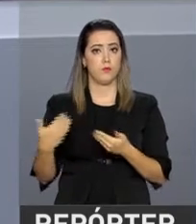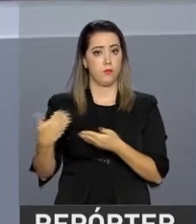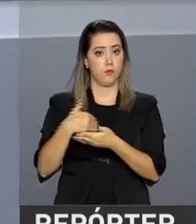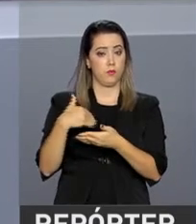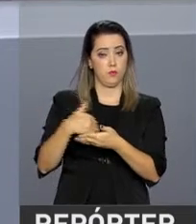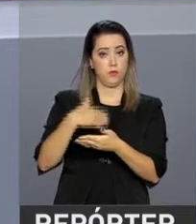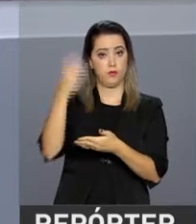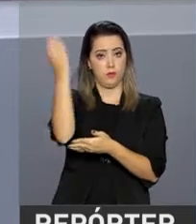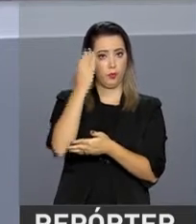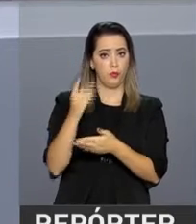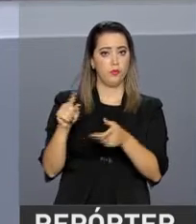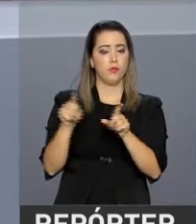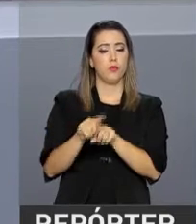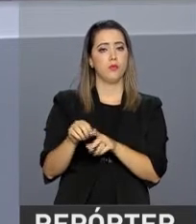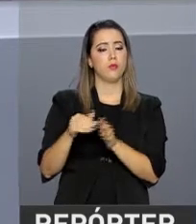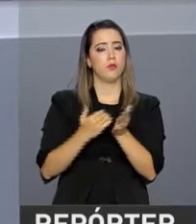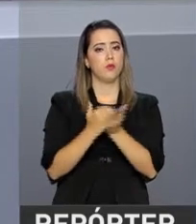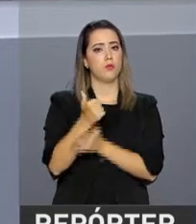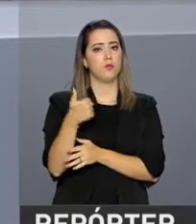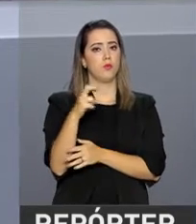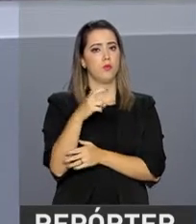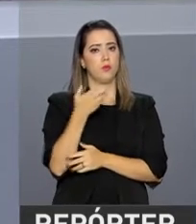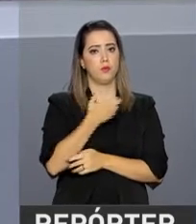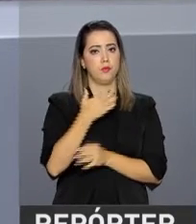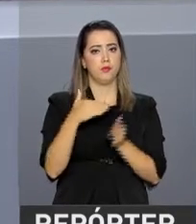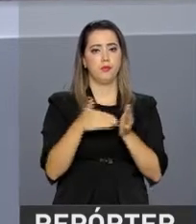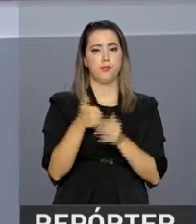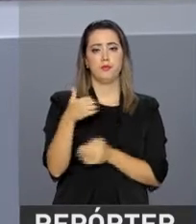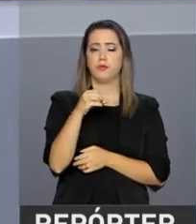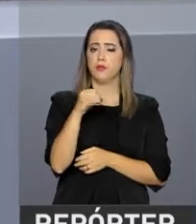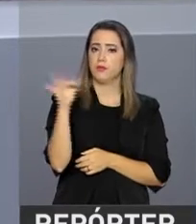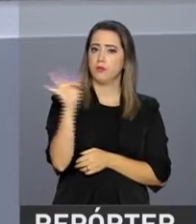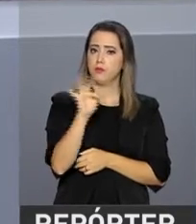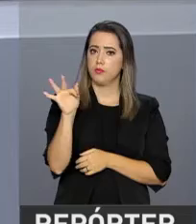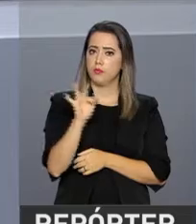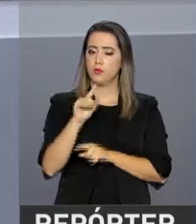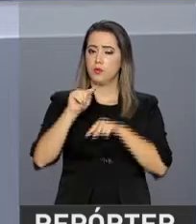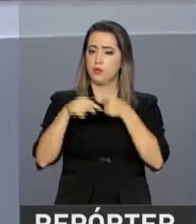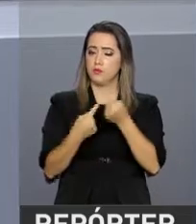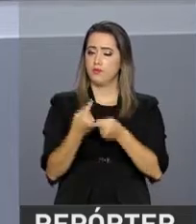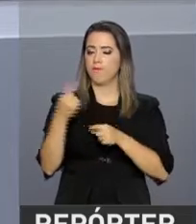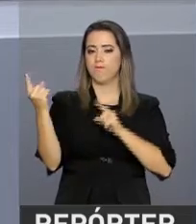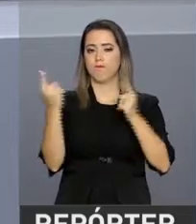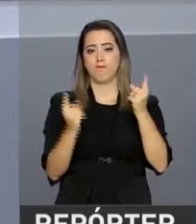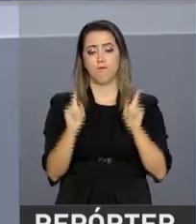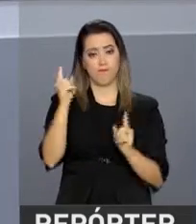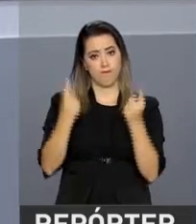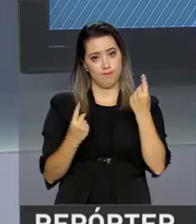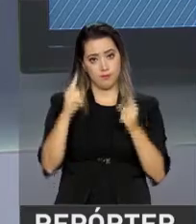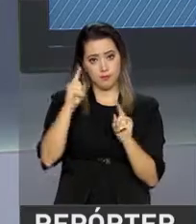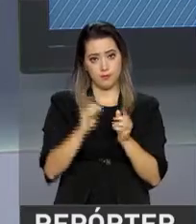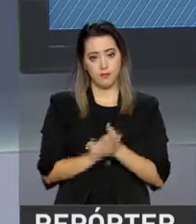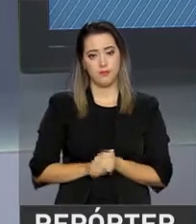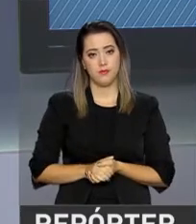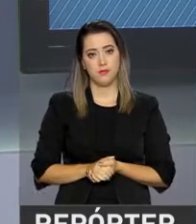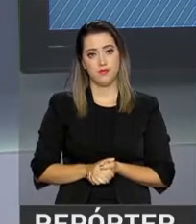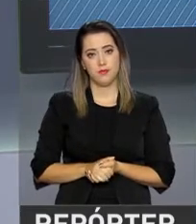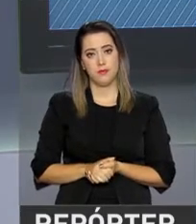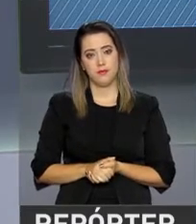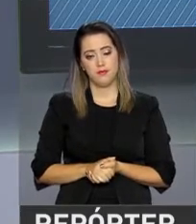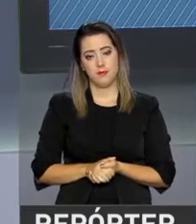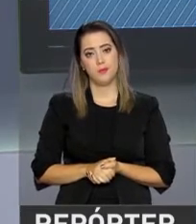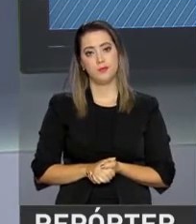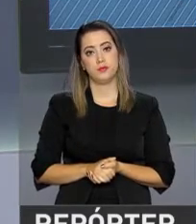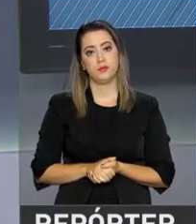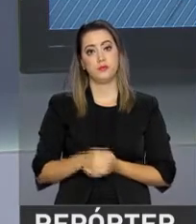começou em 15 de dezembro e vai até 19 de fevereiro final de semana após o carnaval o ministro da fazenda